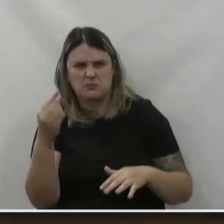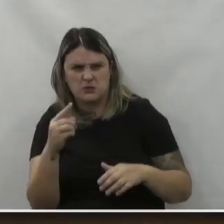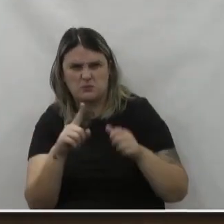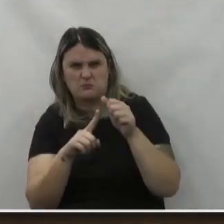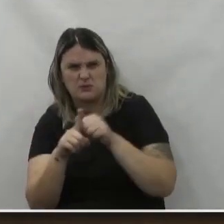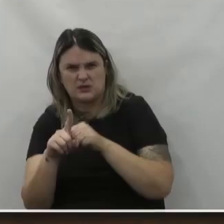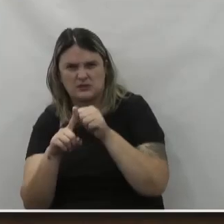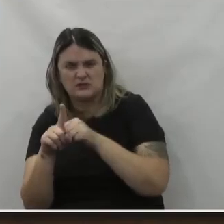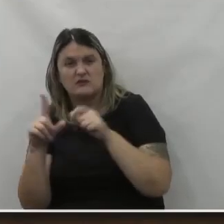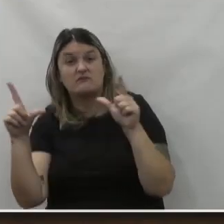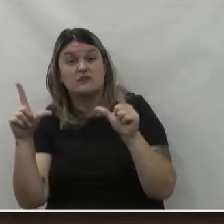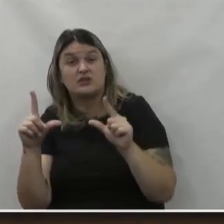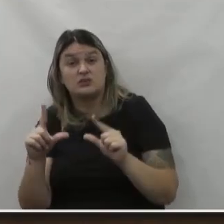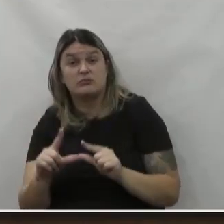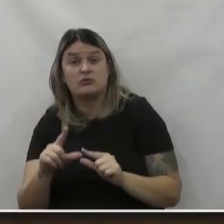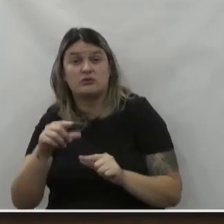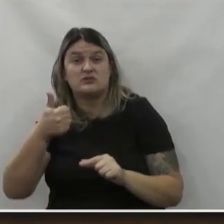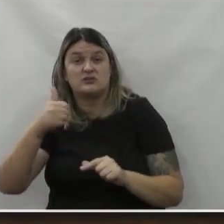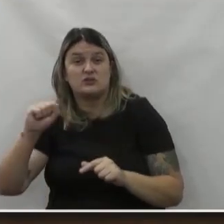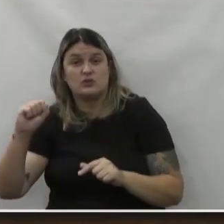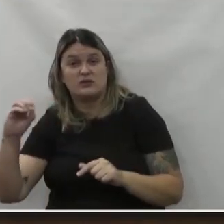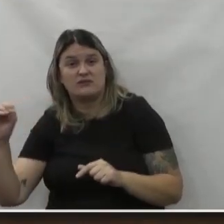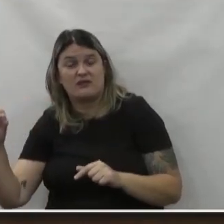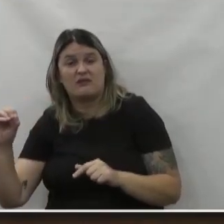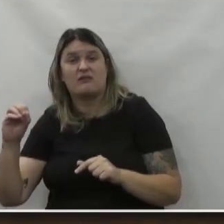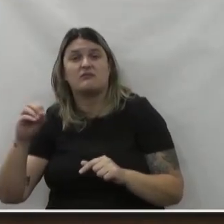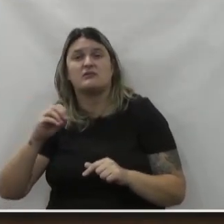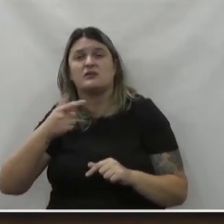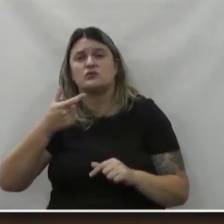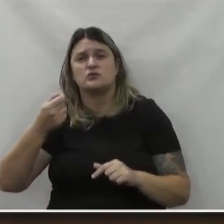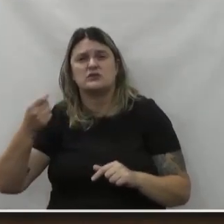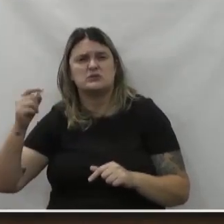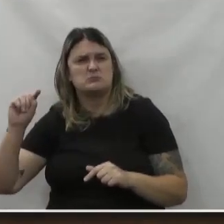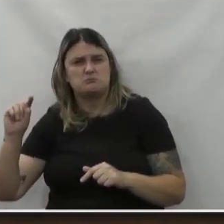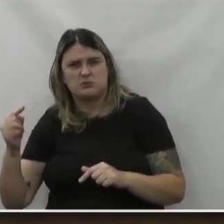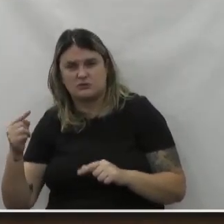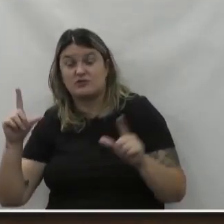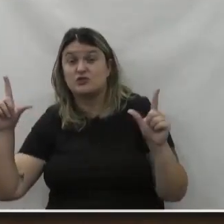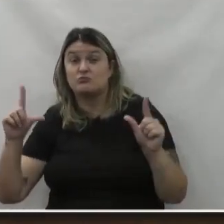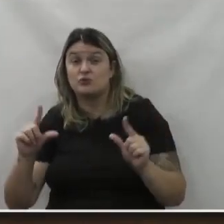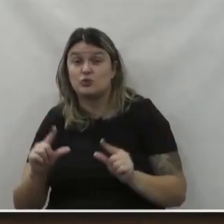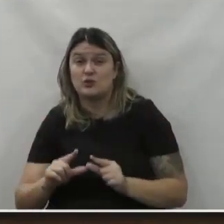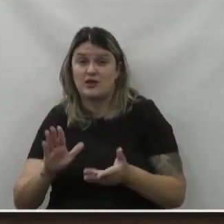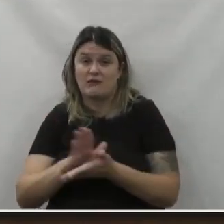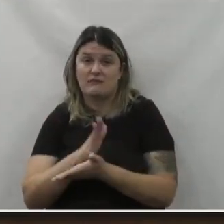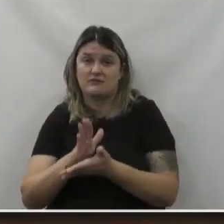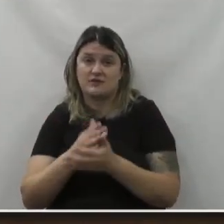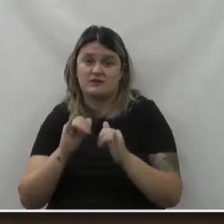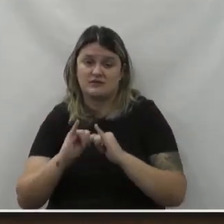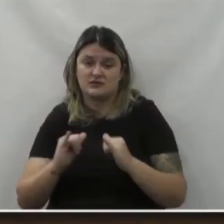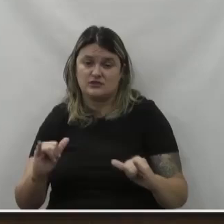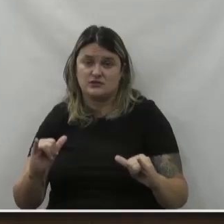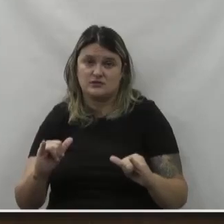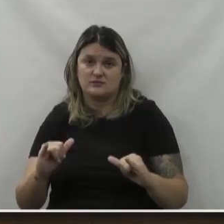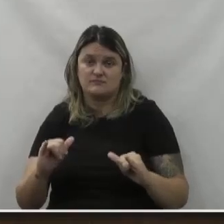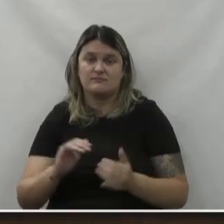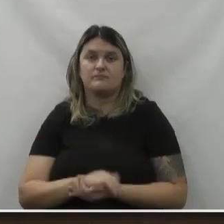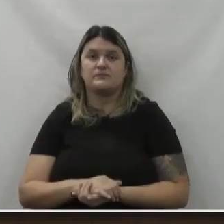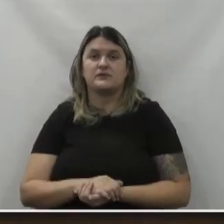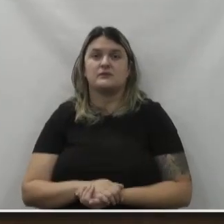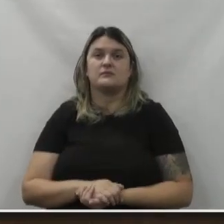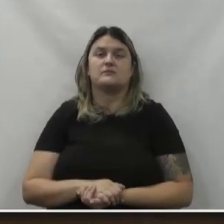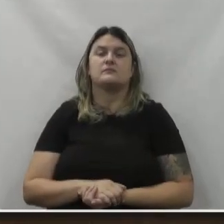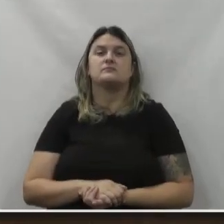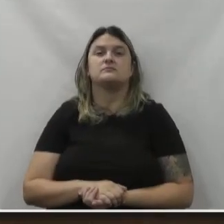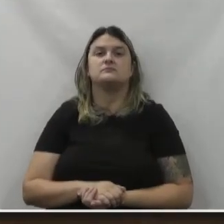ele vai cair para 180, 200 mil tranquilamente. Mas essa compensação financeira tem que vir para o município do Neodatário